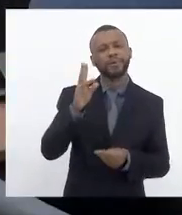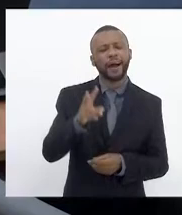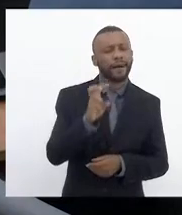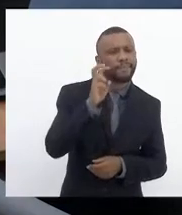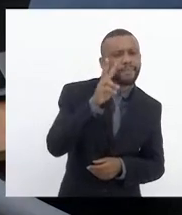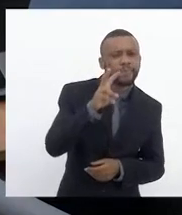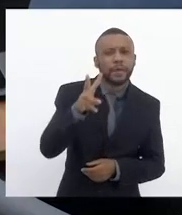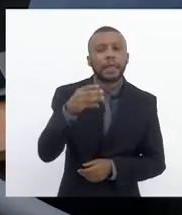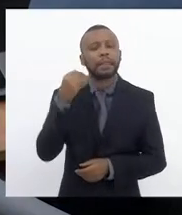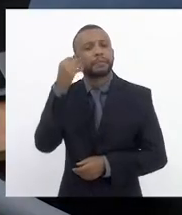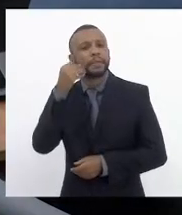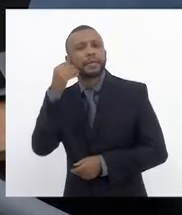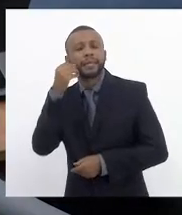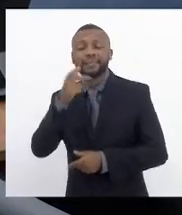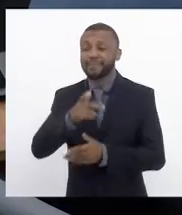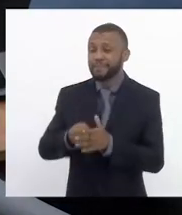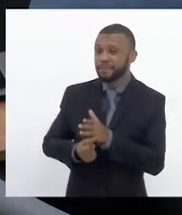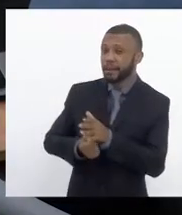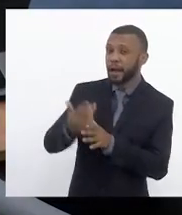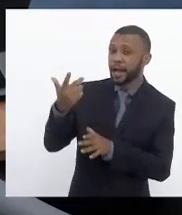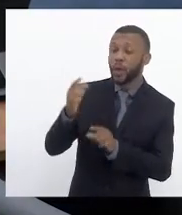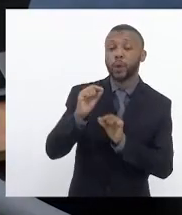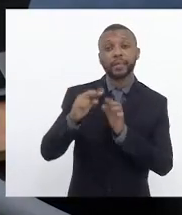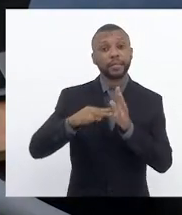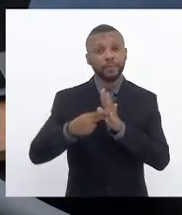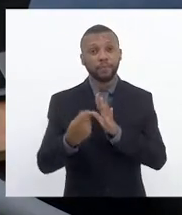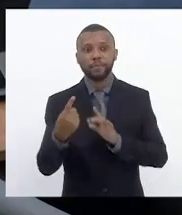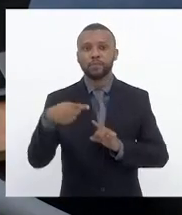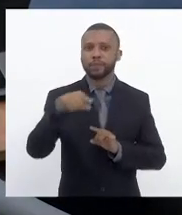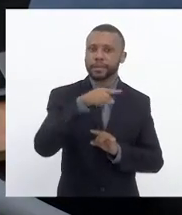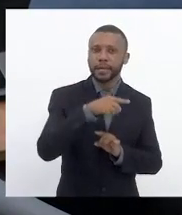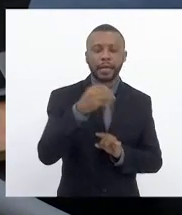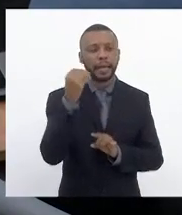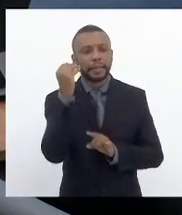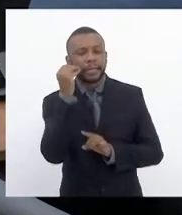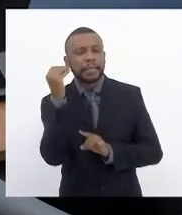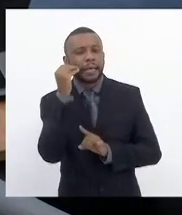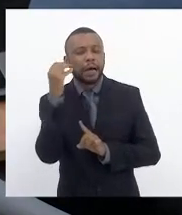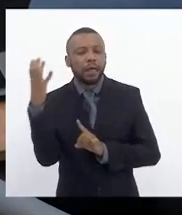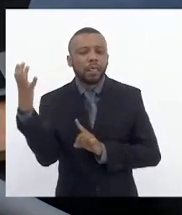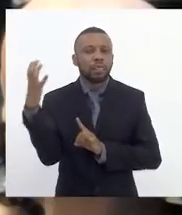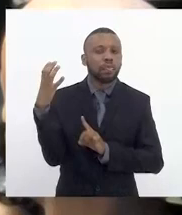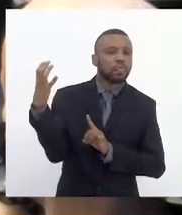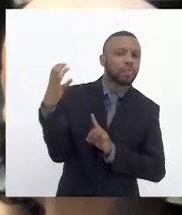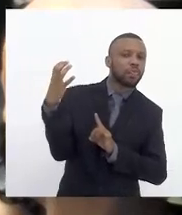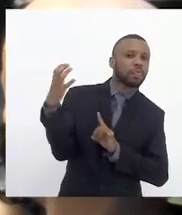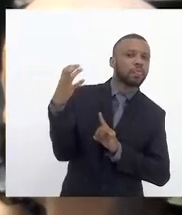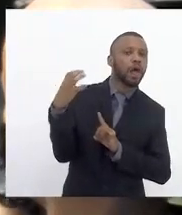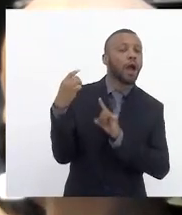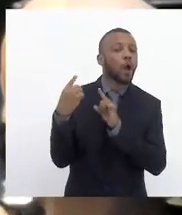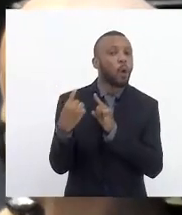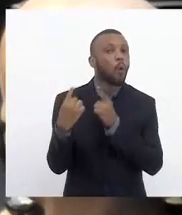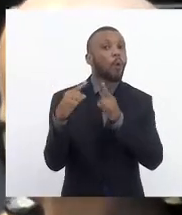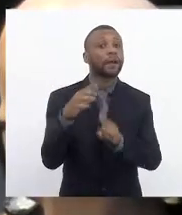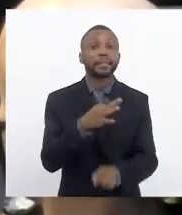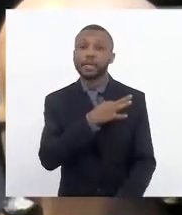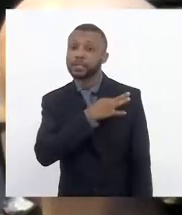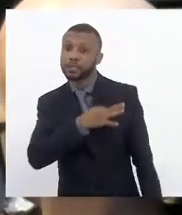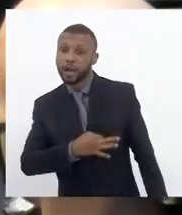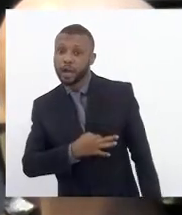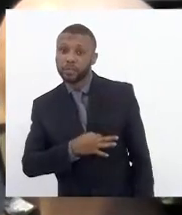já tentei várias vezes o que é você a tentar vou tentar atentar contra a dignidade